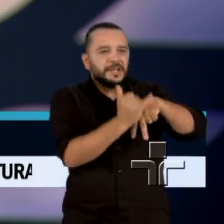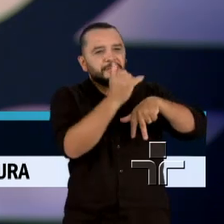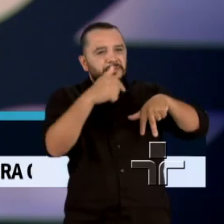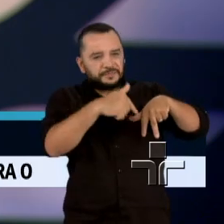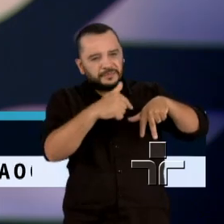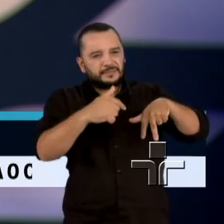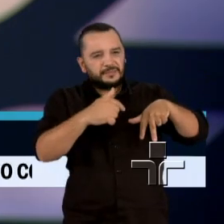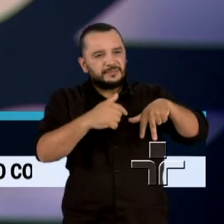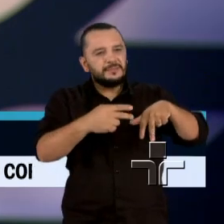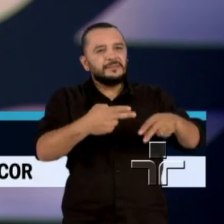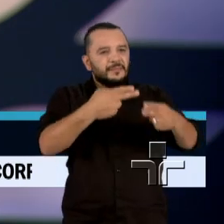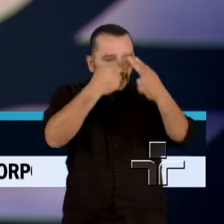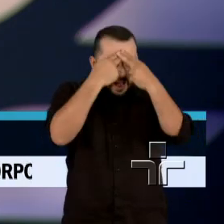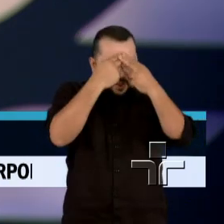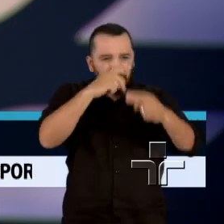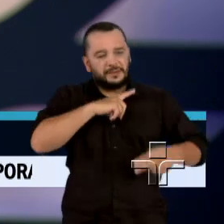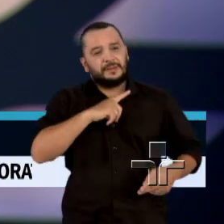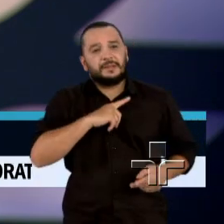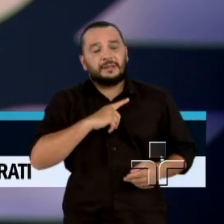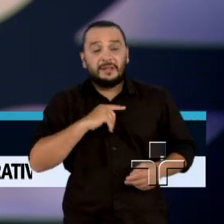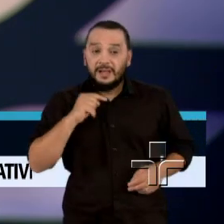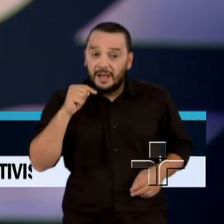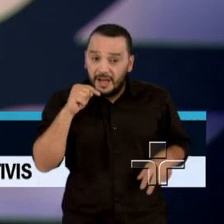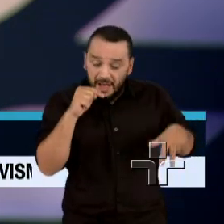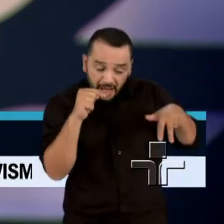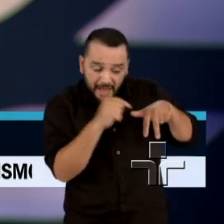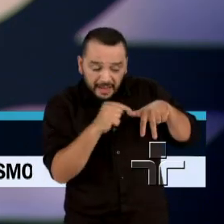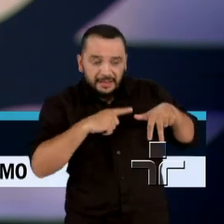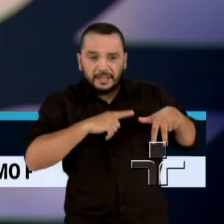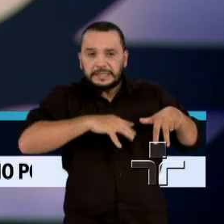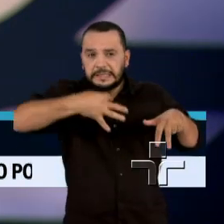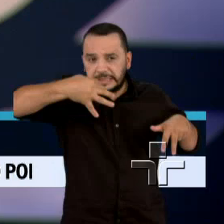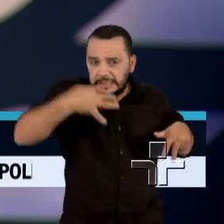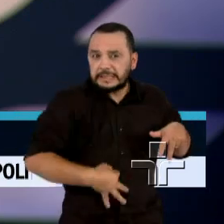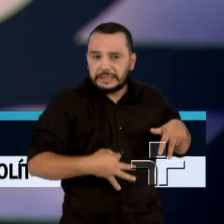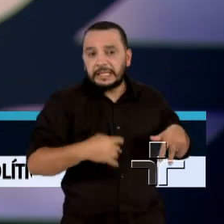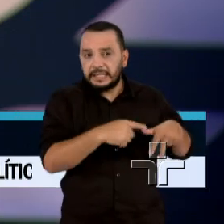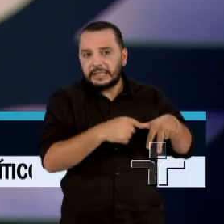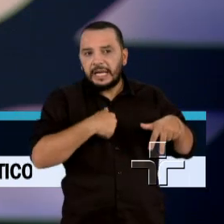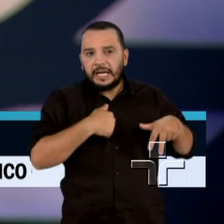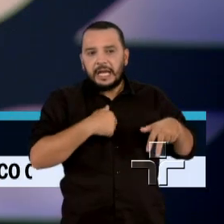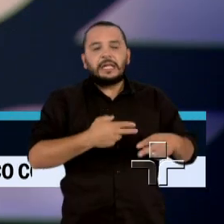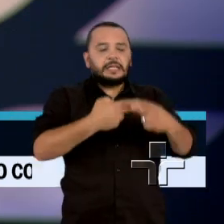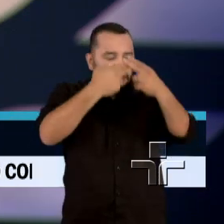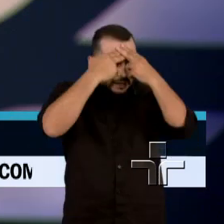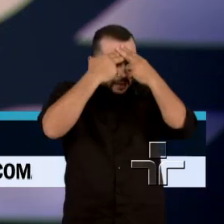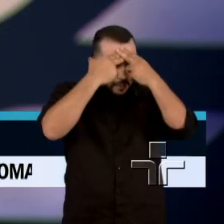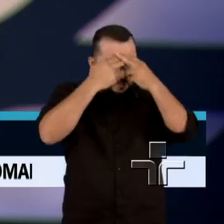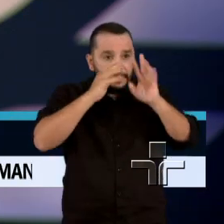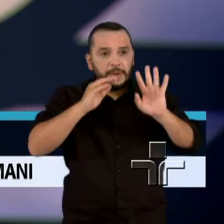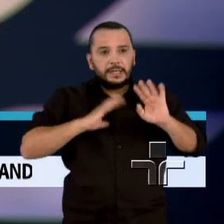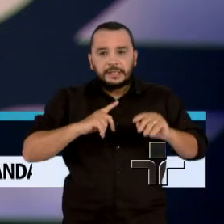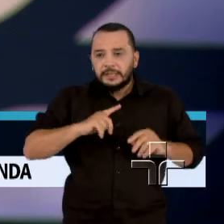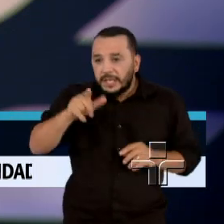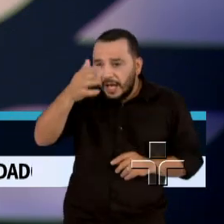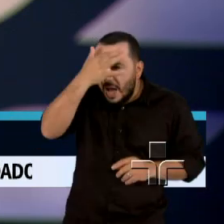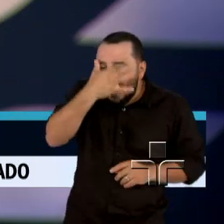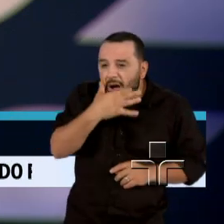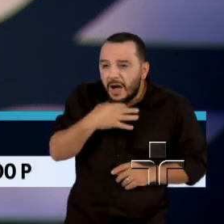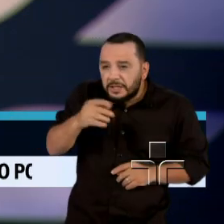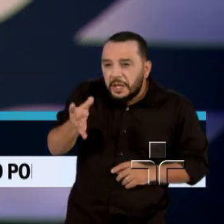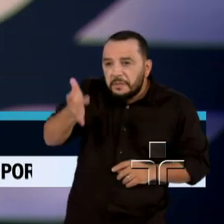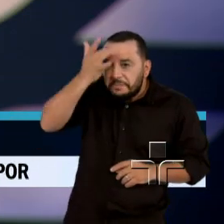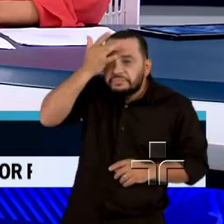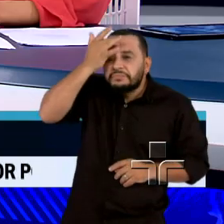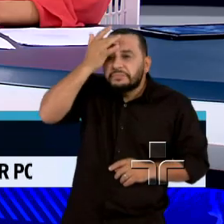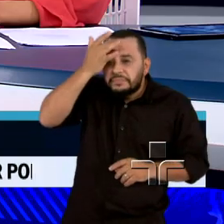sofre um trauma. E por mais que ela tenha a convicção de que ela jamais vai esquecer daquele rosto, isso não é verdade. Existem as